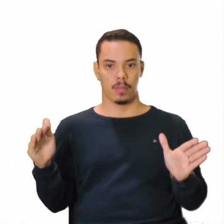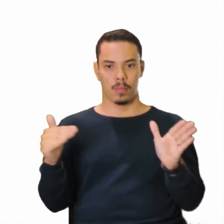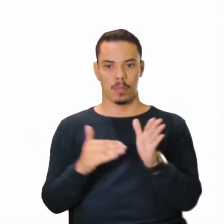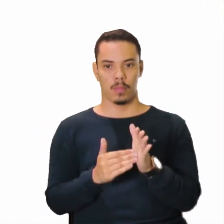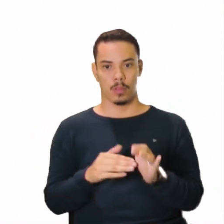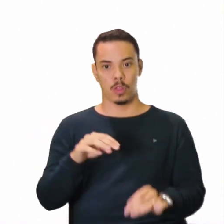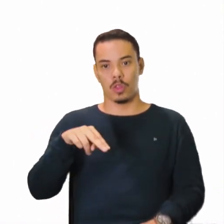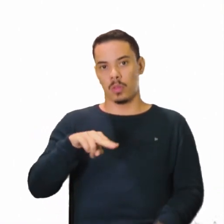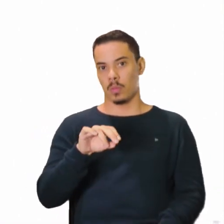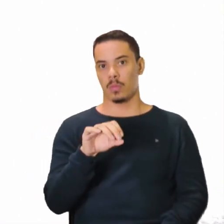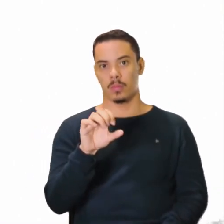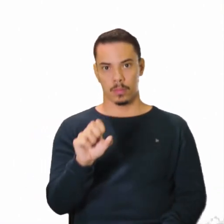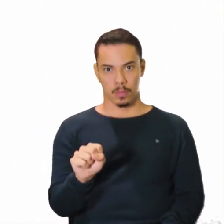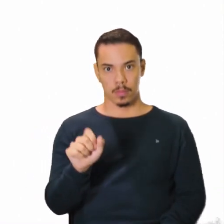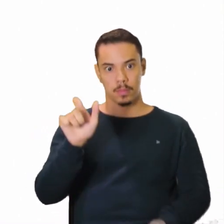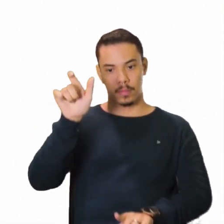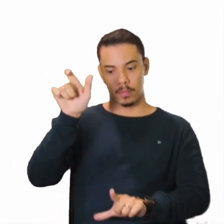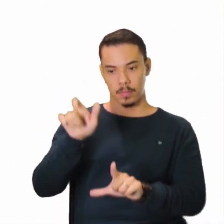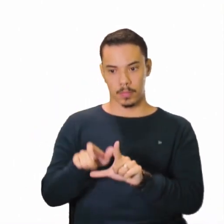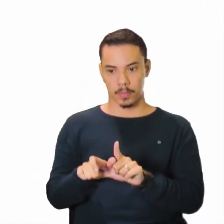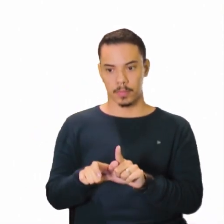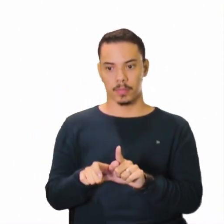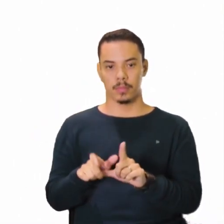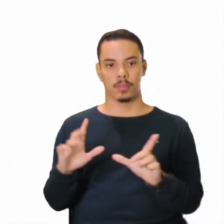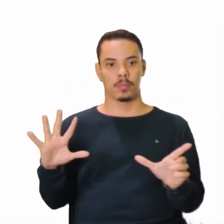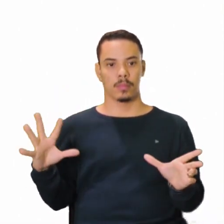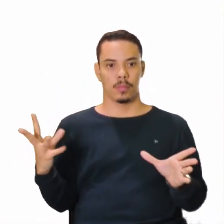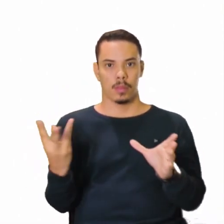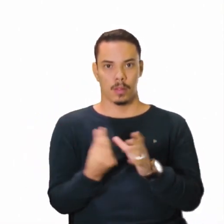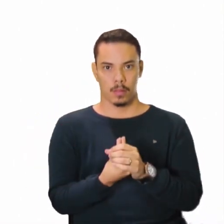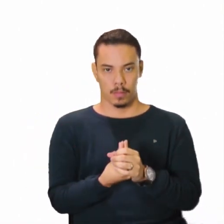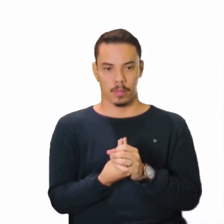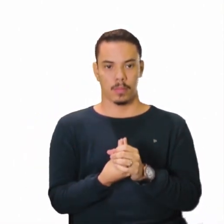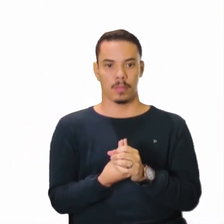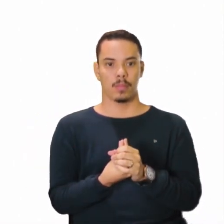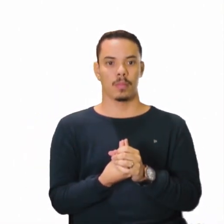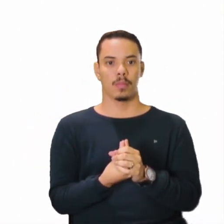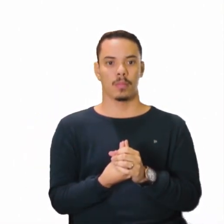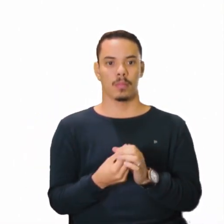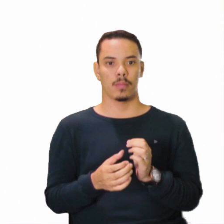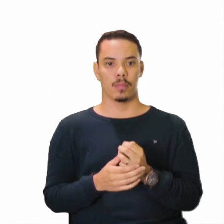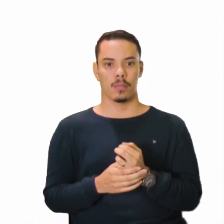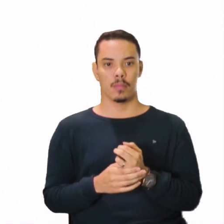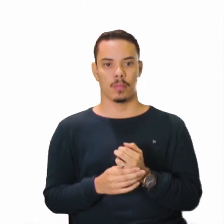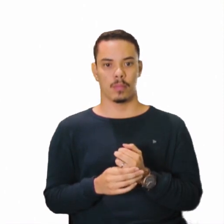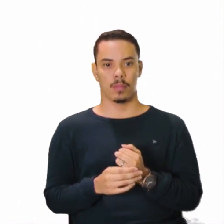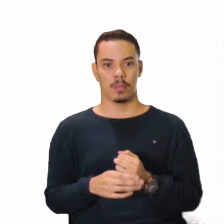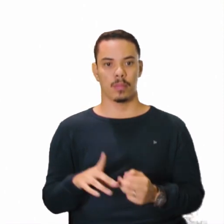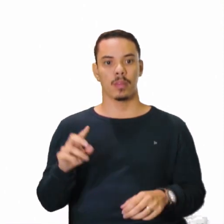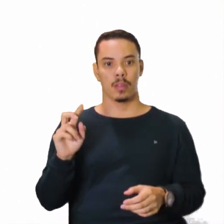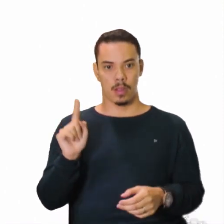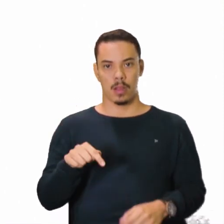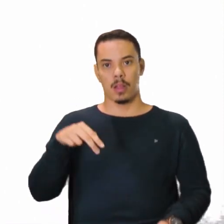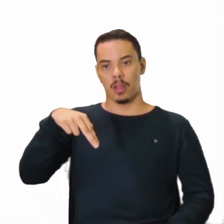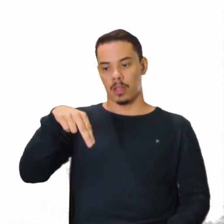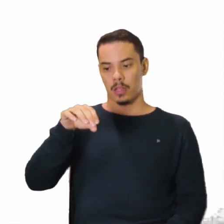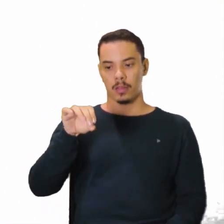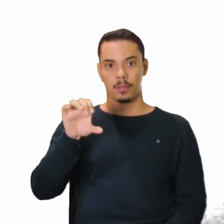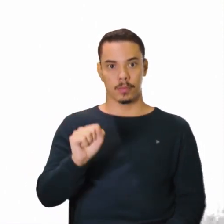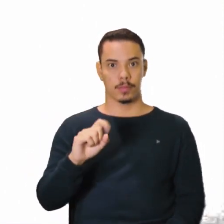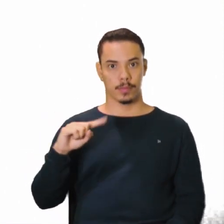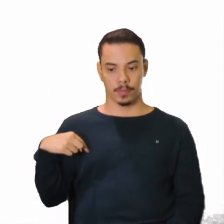mos, que o sujeito plural será nós.